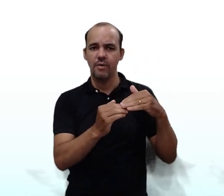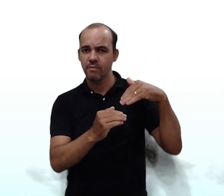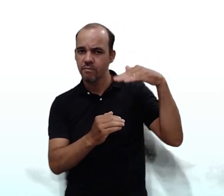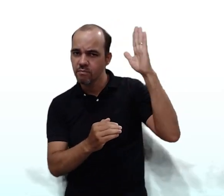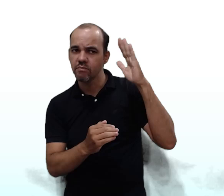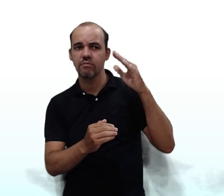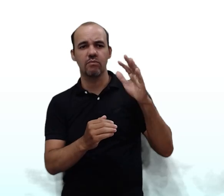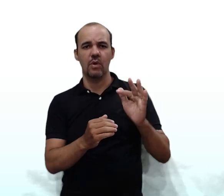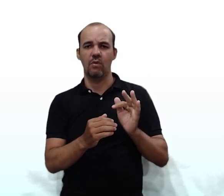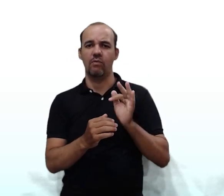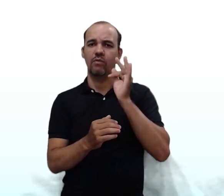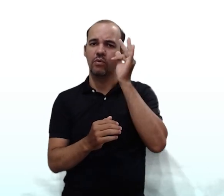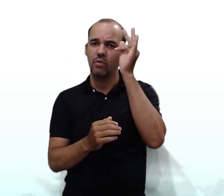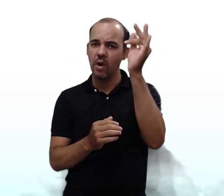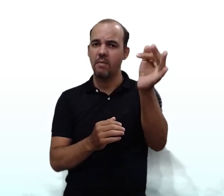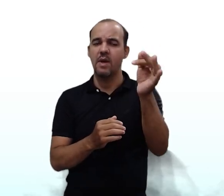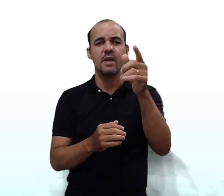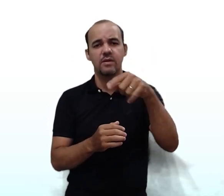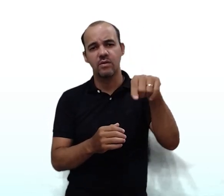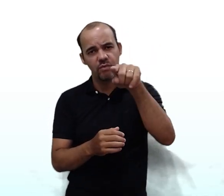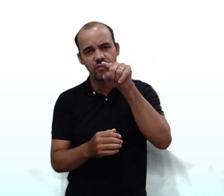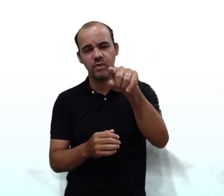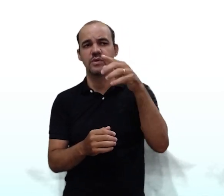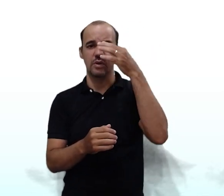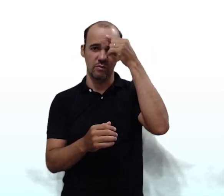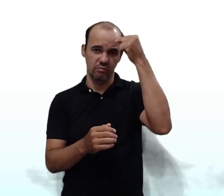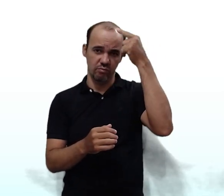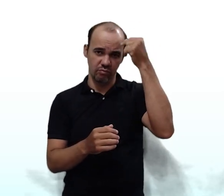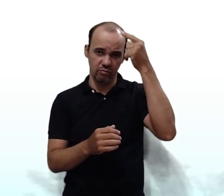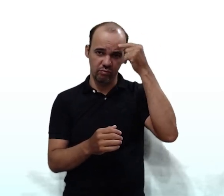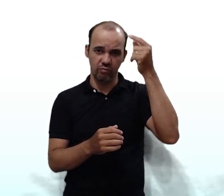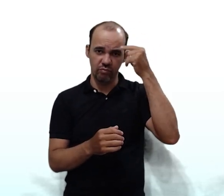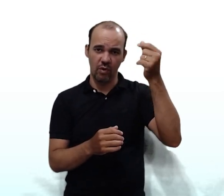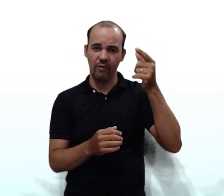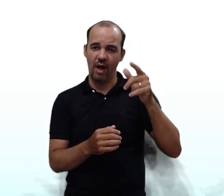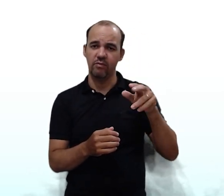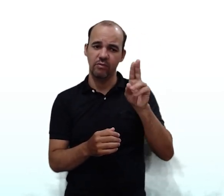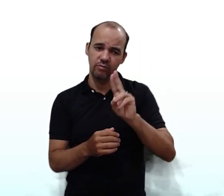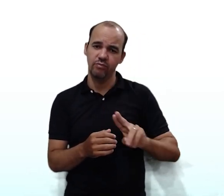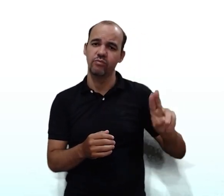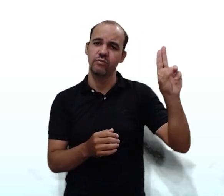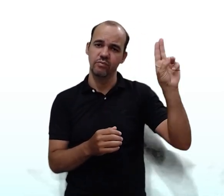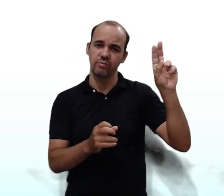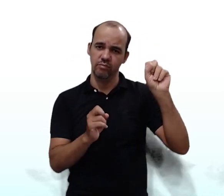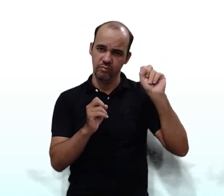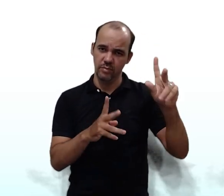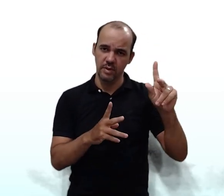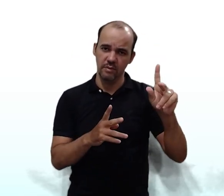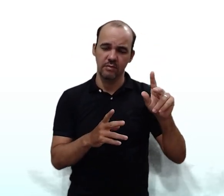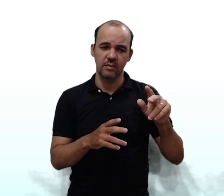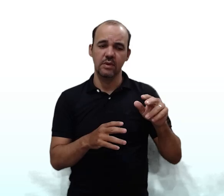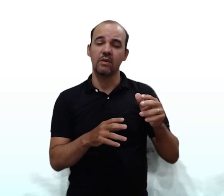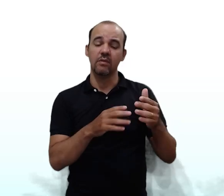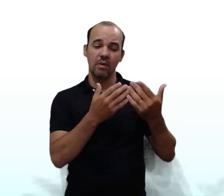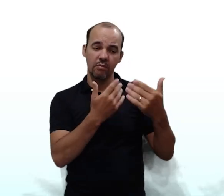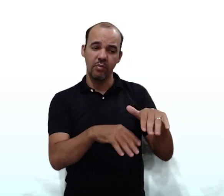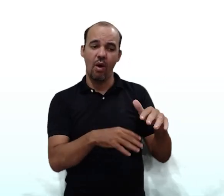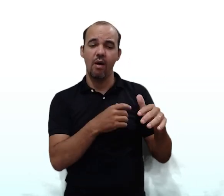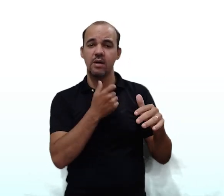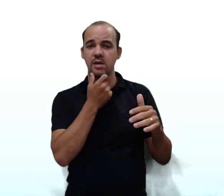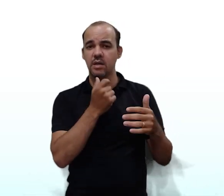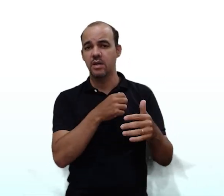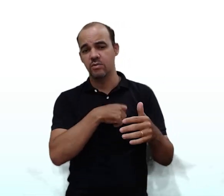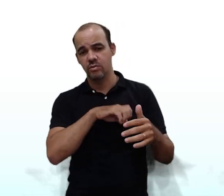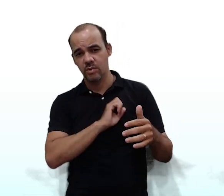final, acabar decidindo ali o teu futuro dentro das universidades. Então, leva a prova de língua estrangeira